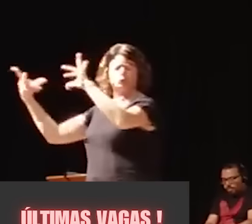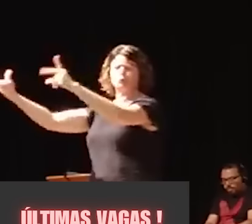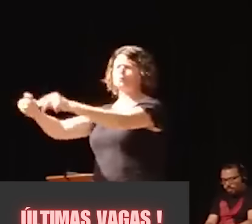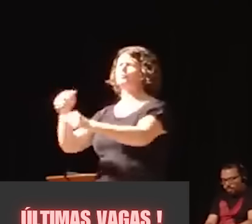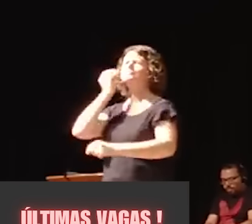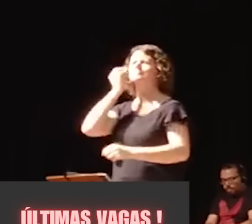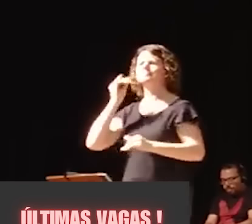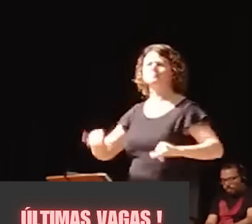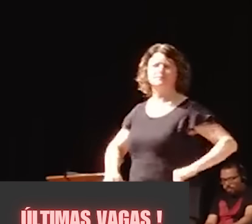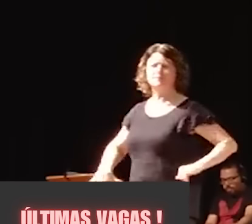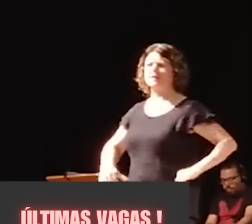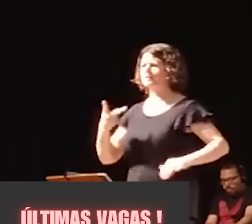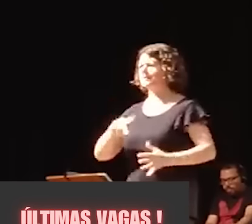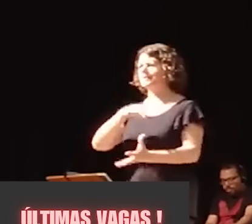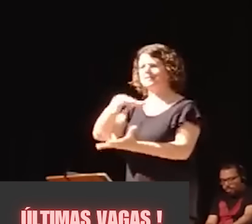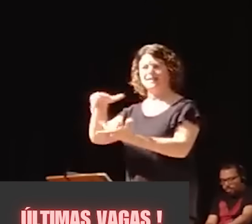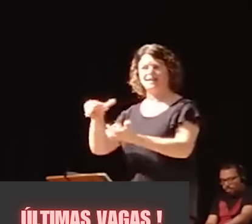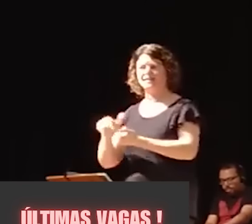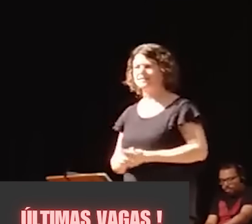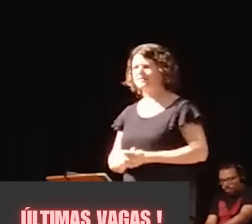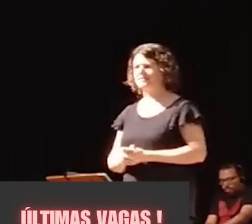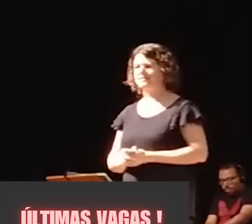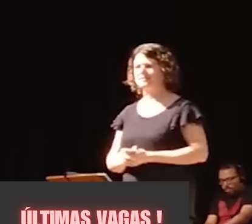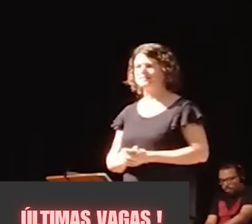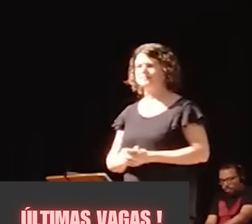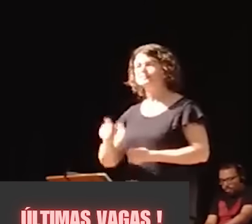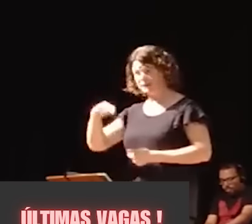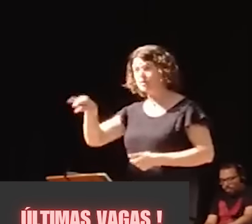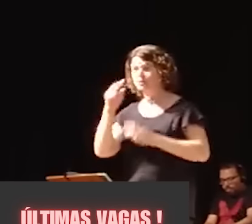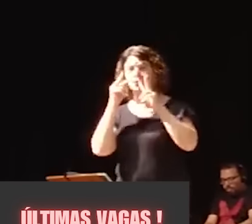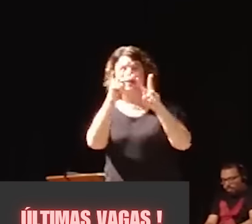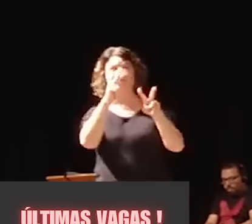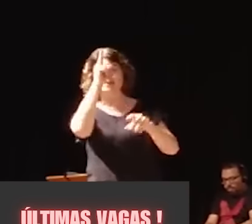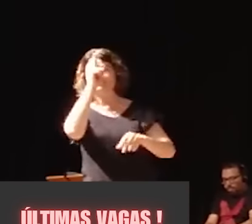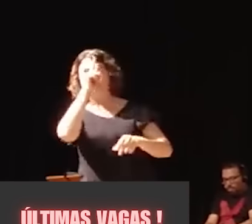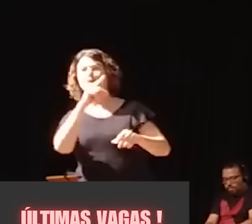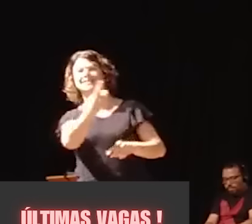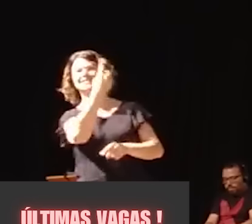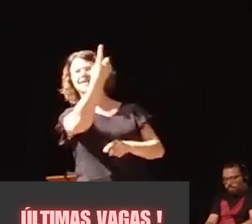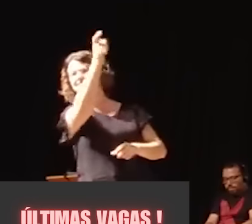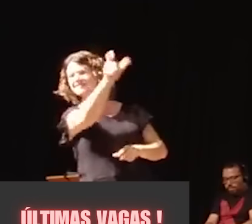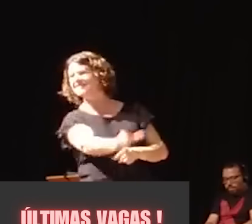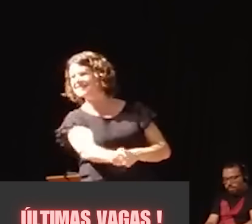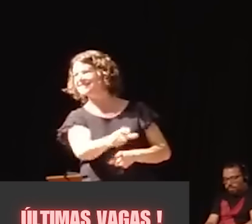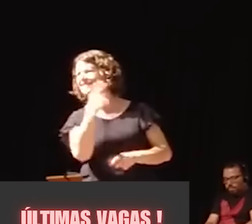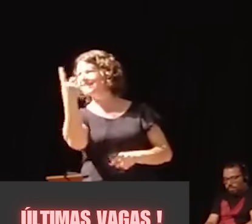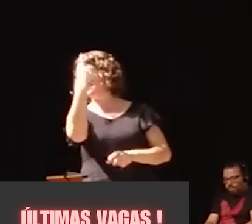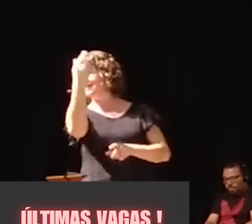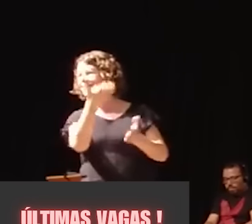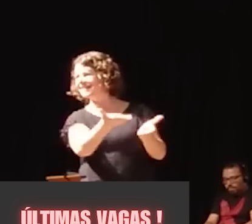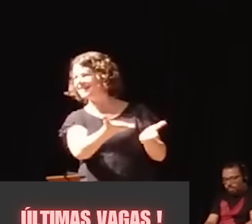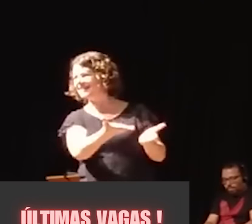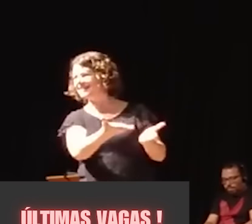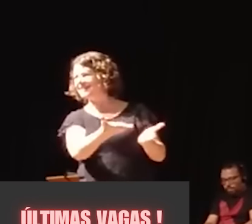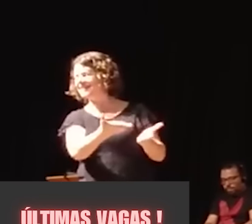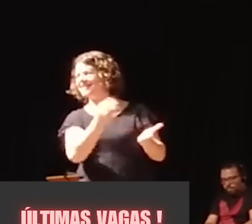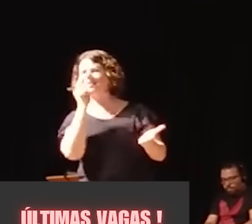vive aqui na terra mas a gente olha para homens como Davi que a gente tá falando hoje a gente olha para